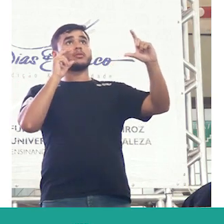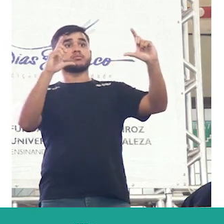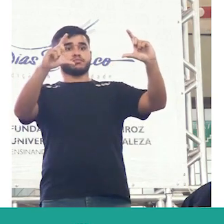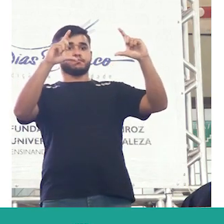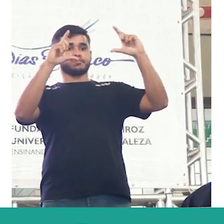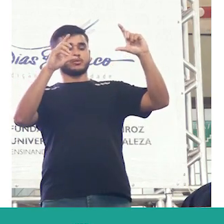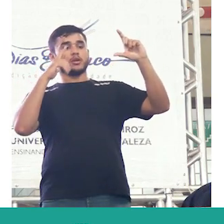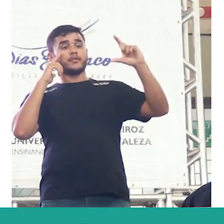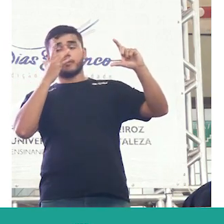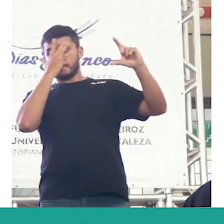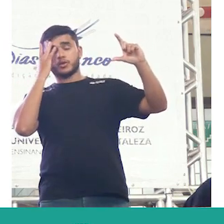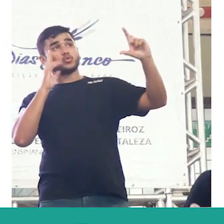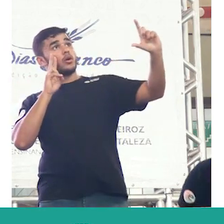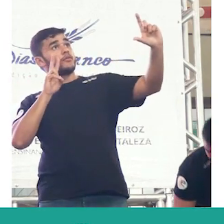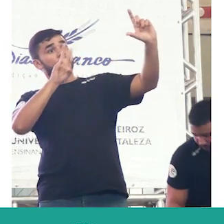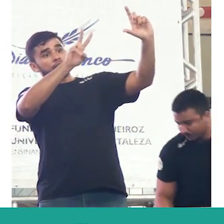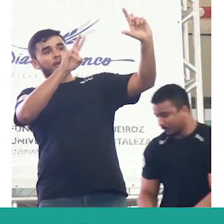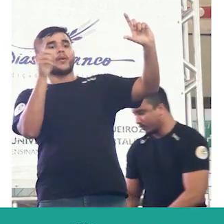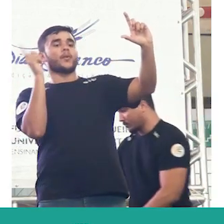Essa facezinha